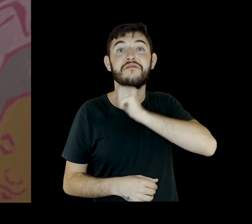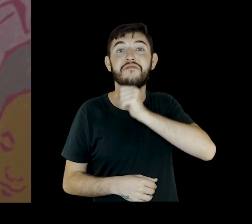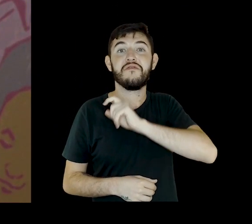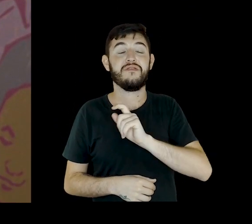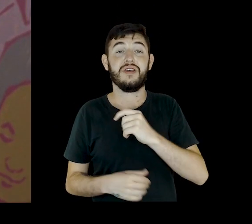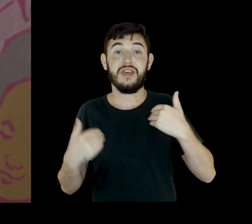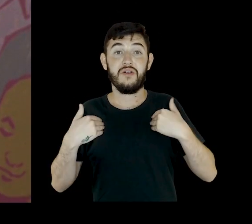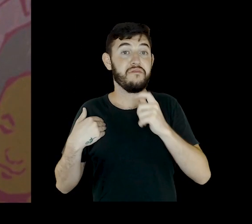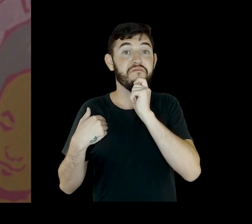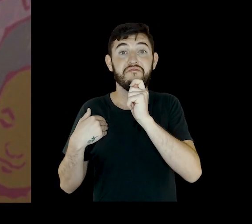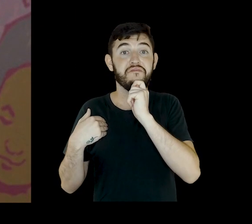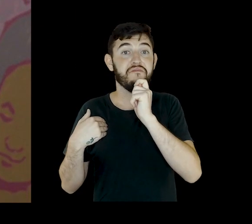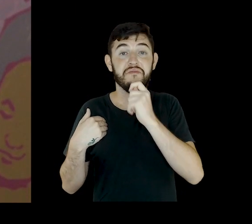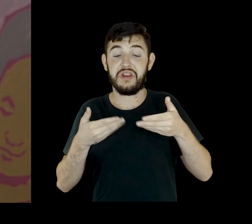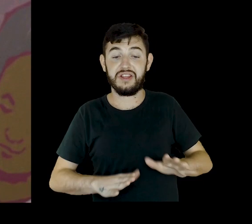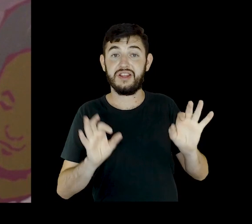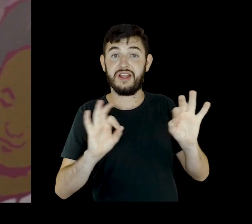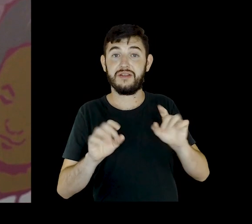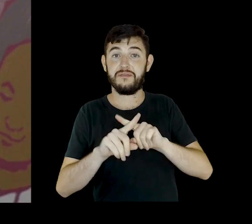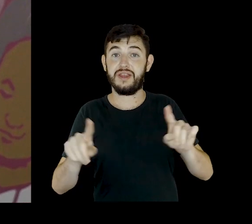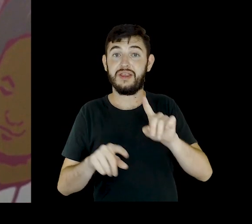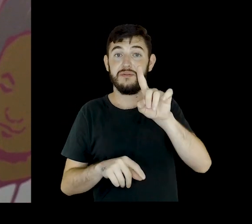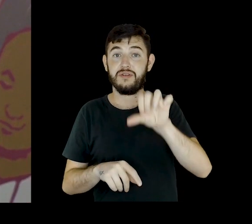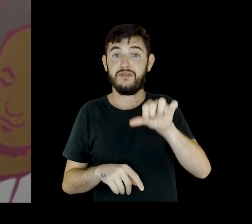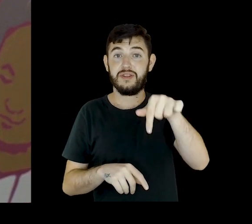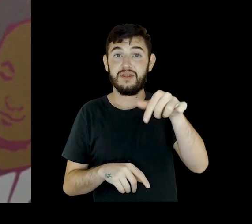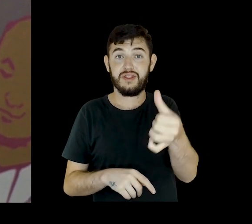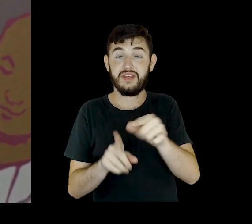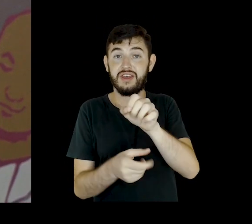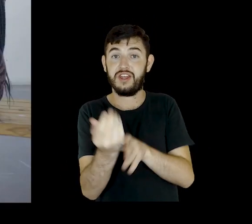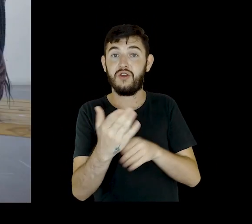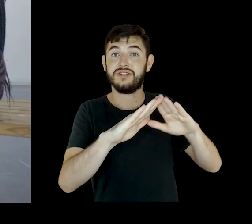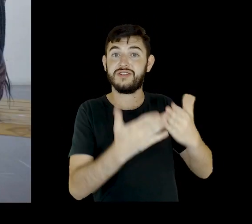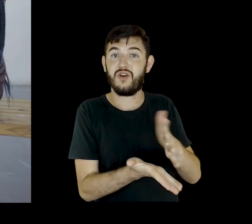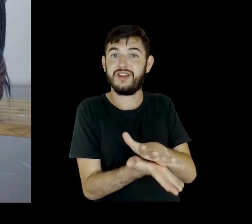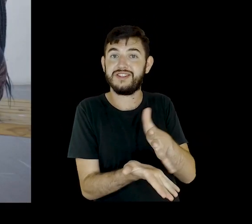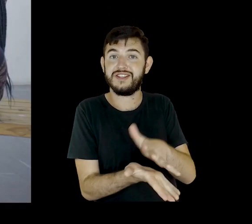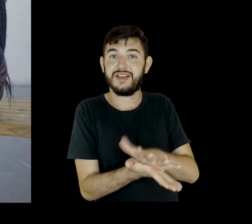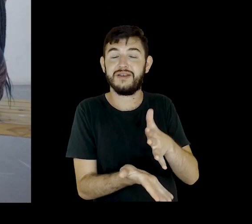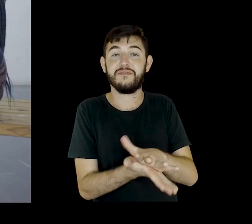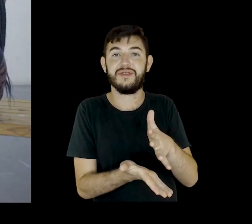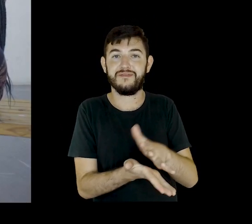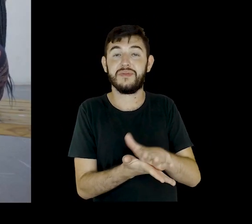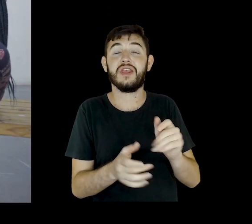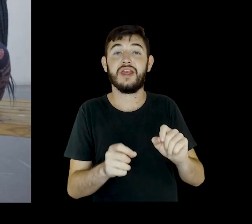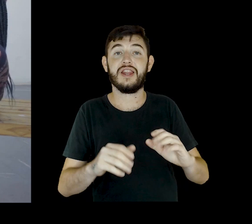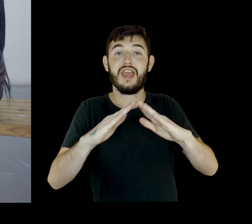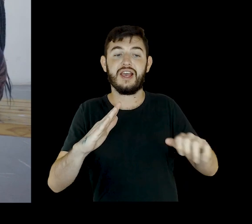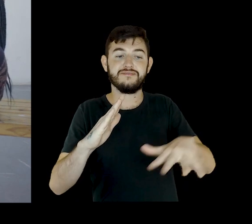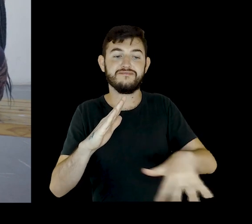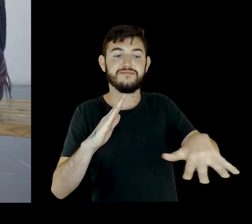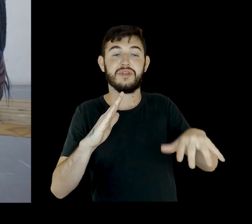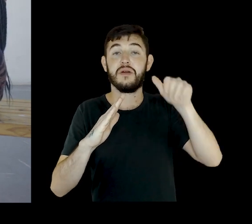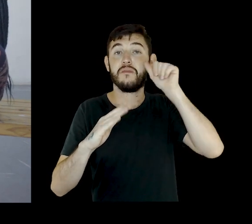mas em 76 ela funda uma escola de samba, a Deixa Falar de Perus. ela funda essa escola de samba no quintal dela.